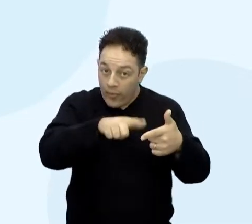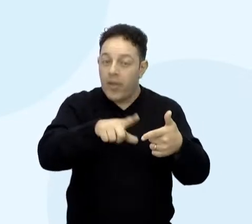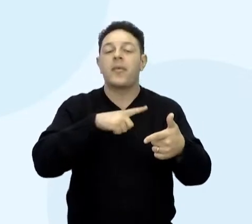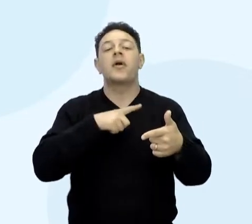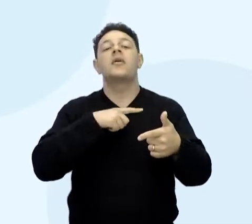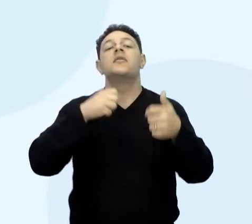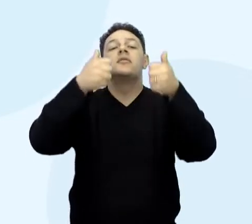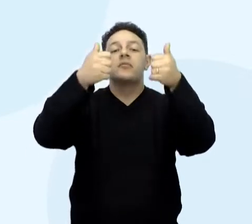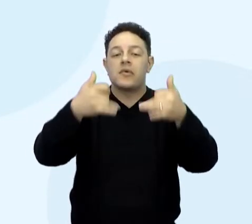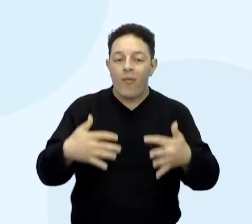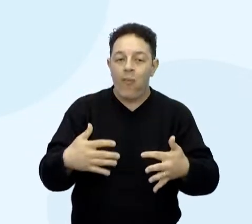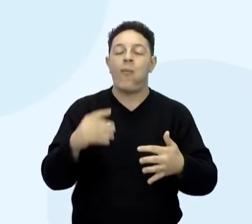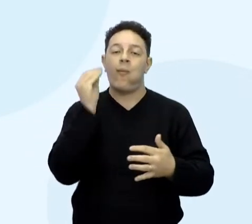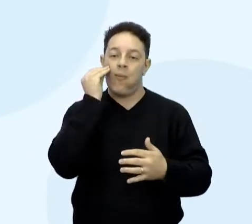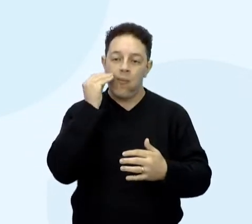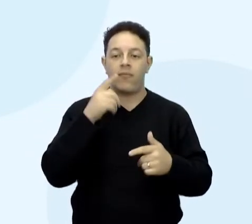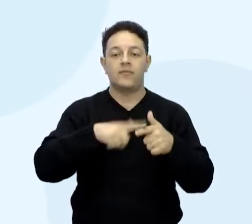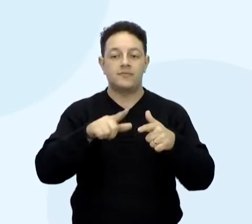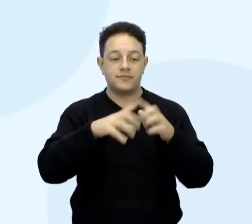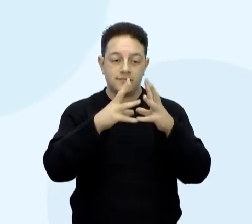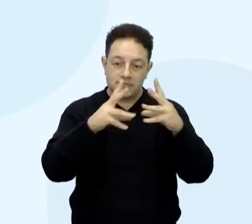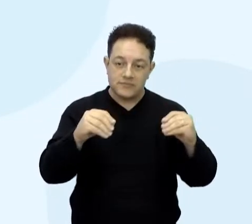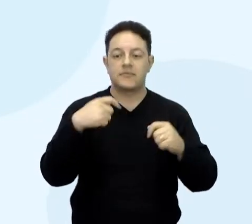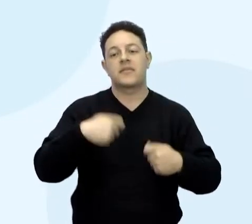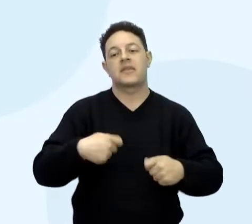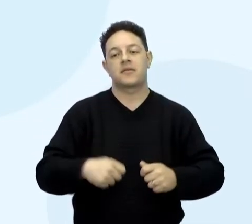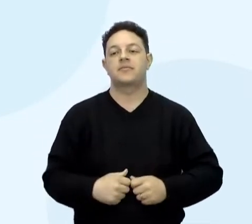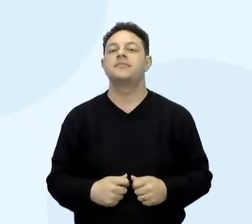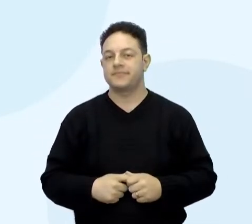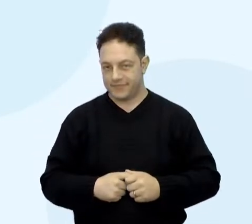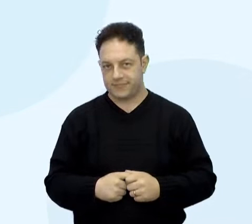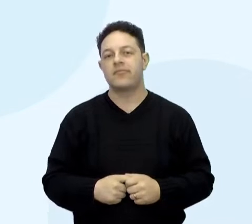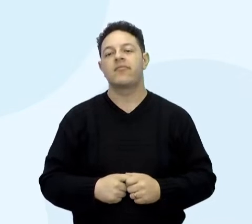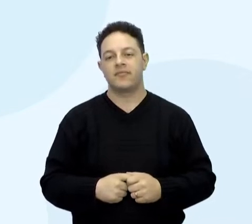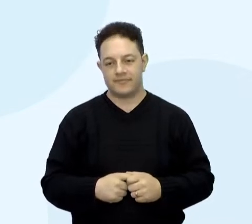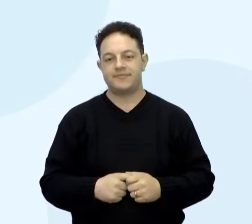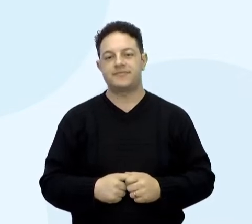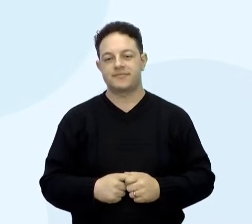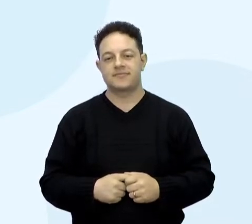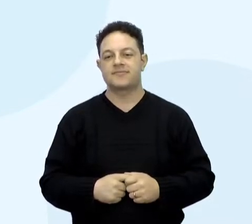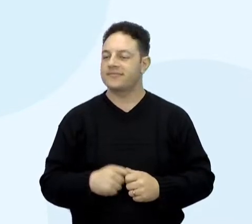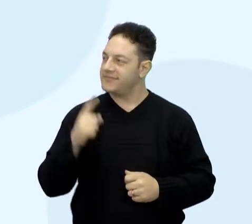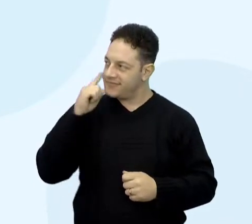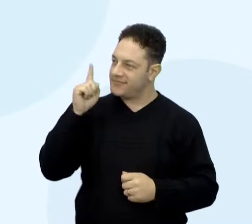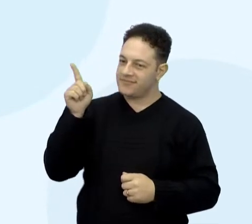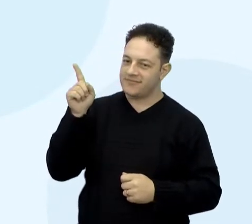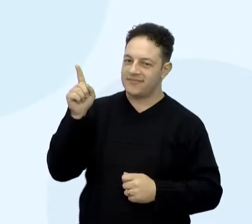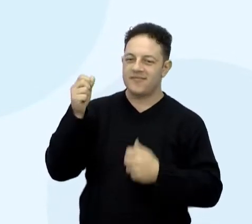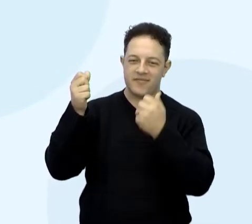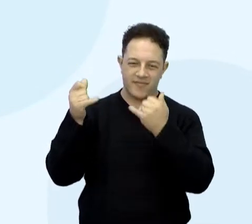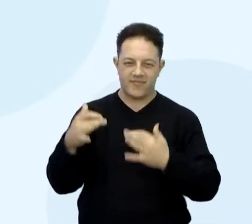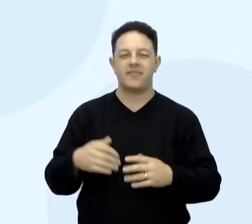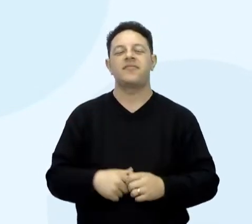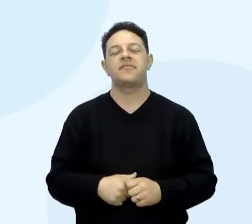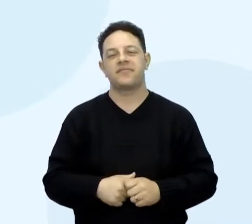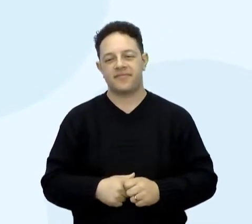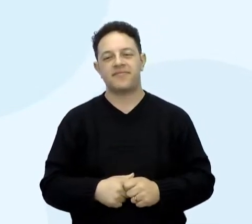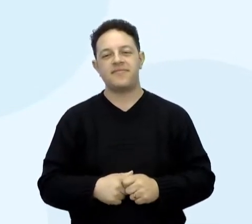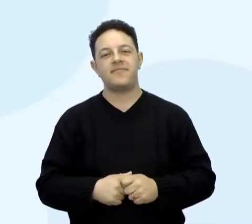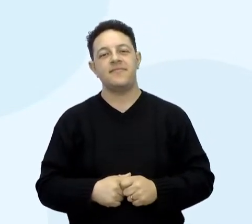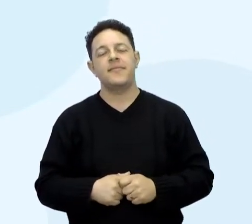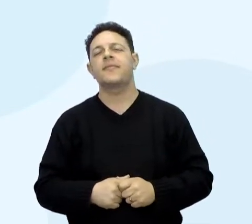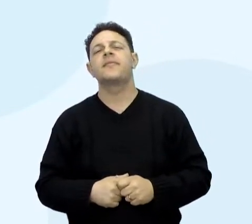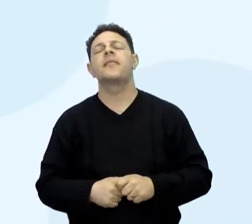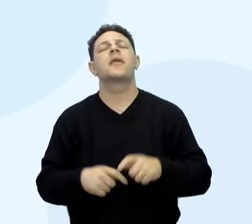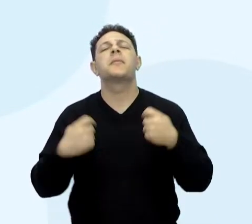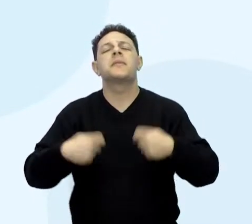Então, resolver aí este problema, tá? Que é o que a gente acabou de dizer. O que